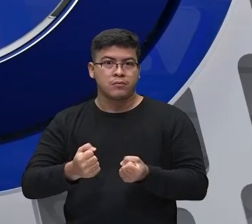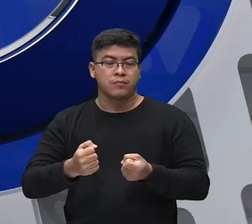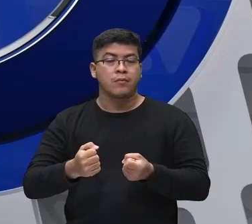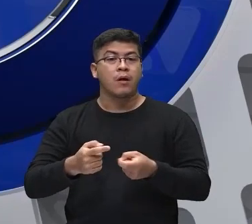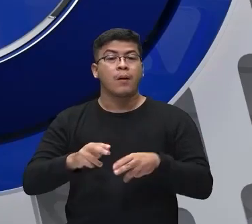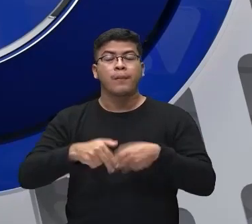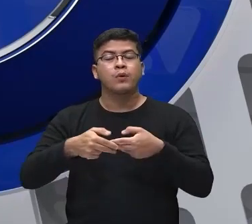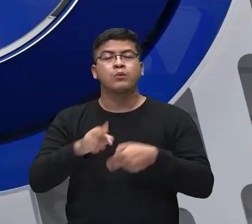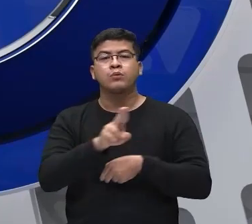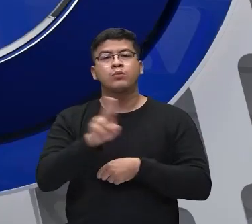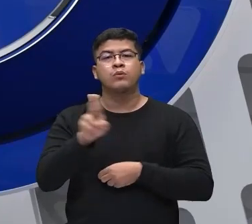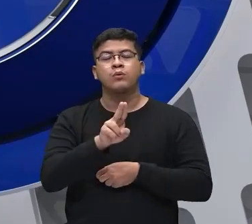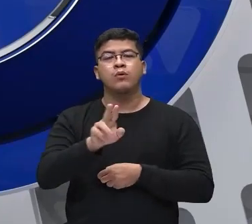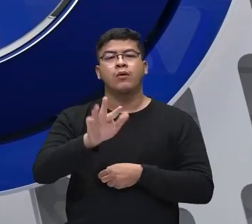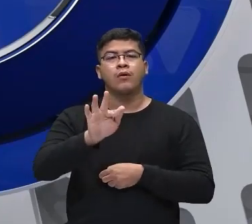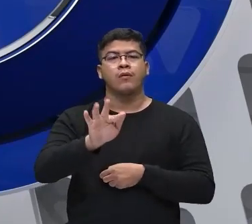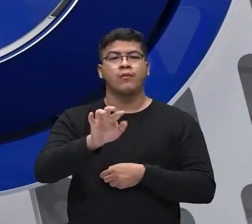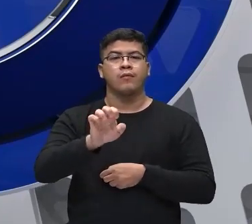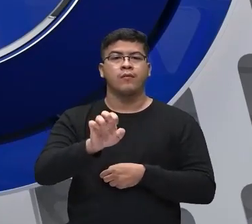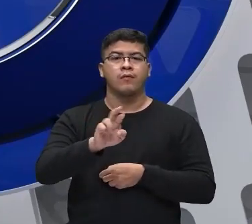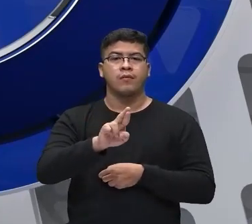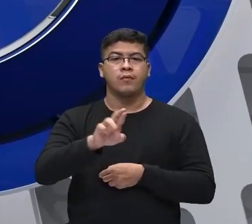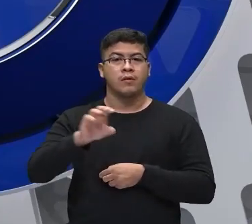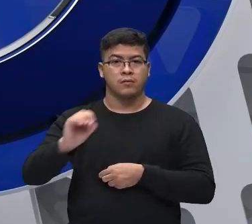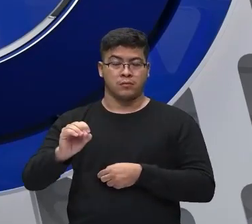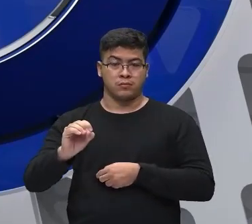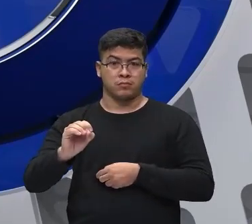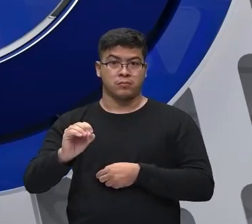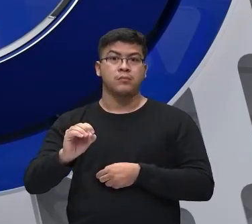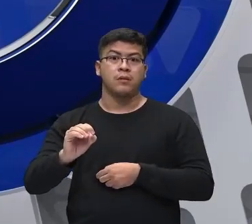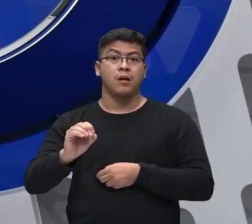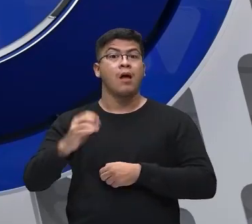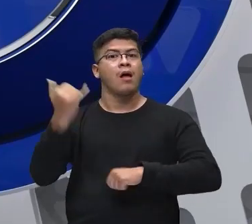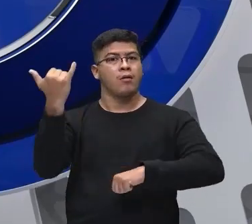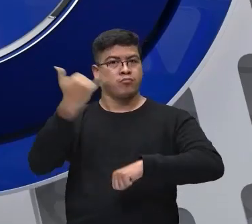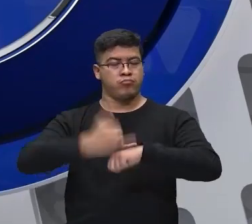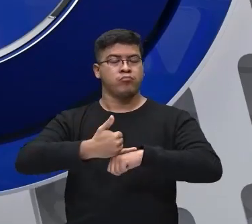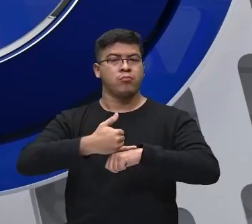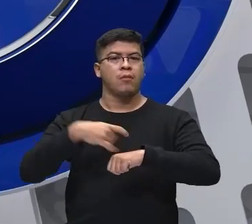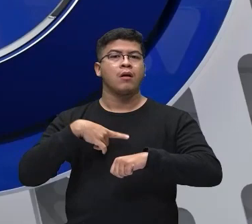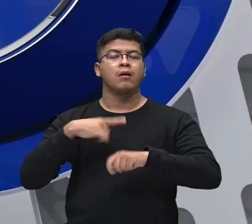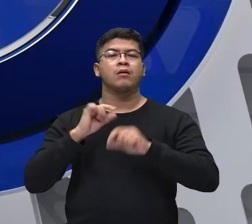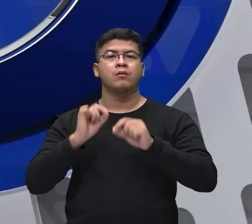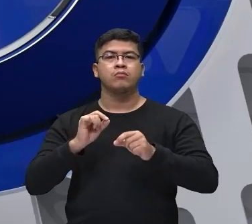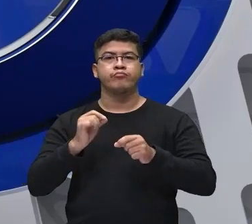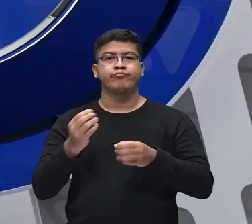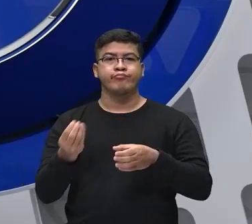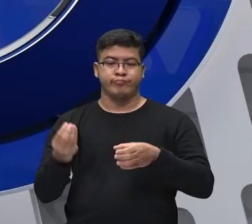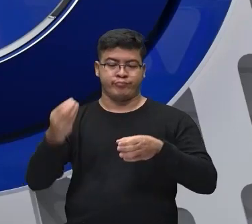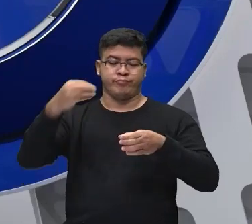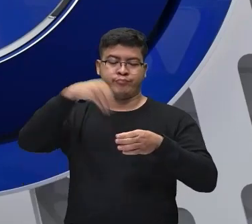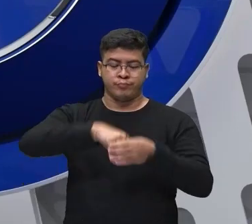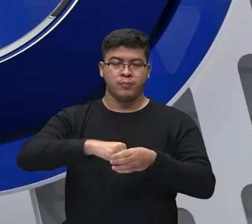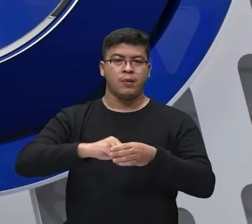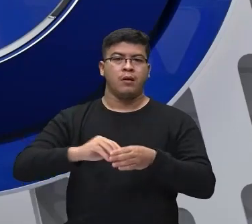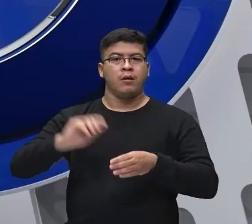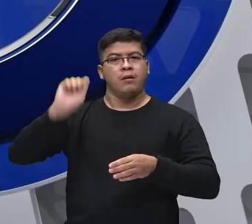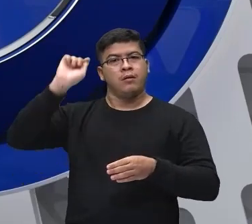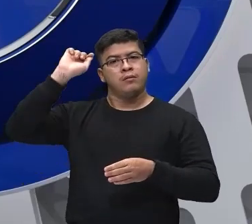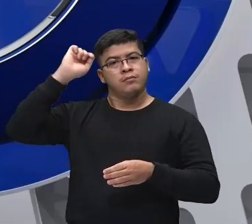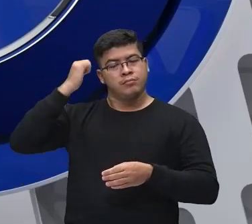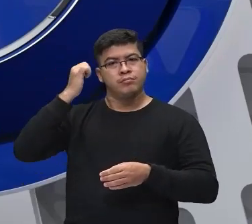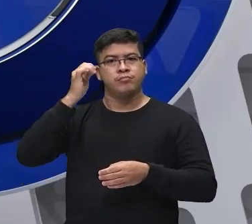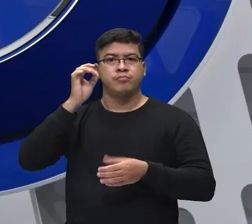né? Ferro de passar, por quê? Porque era um utensílio feito de ferro, que se colocava carvão, brasa de carvão lá